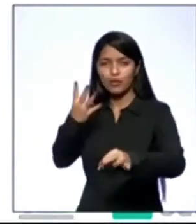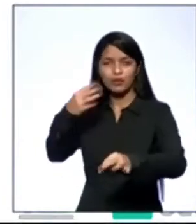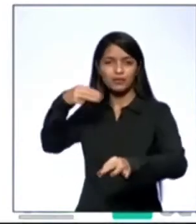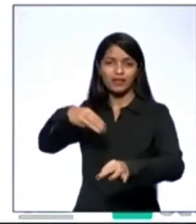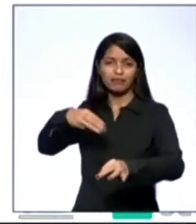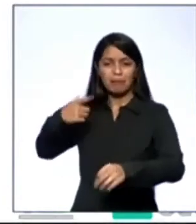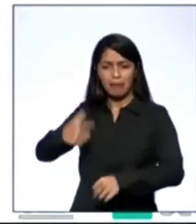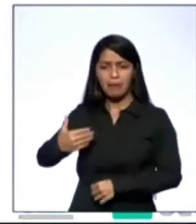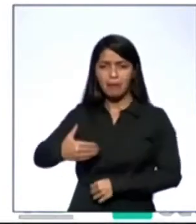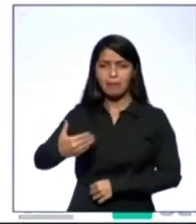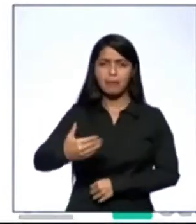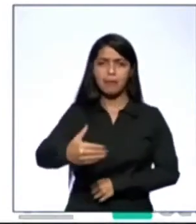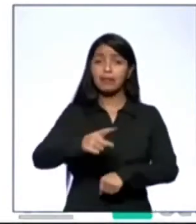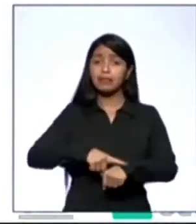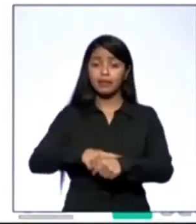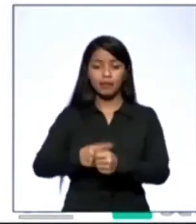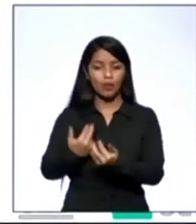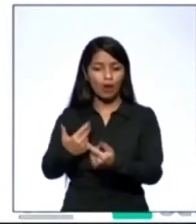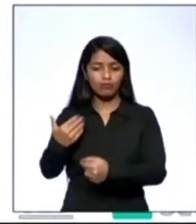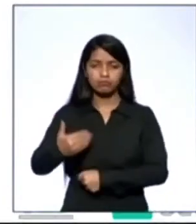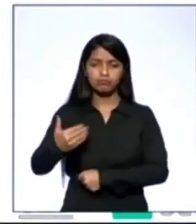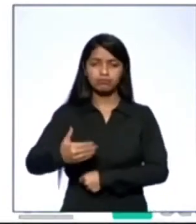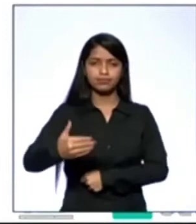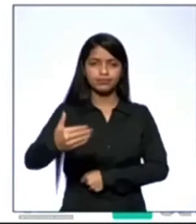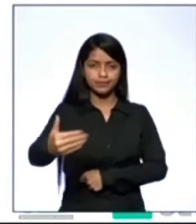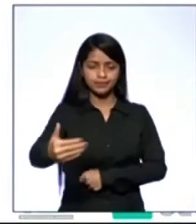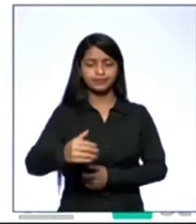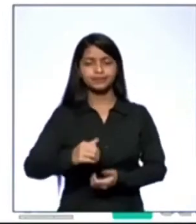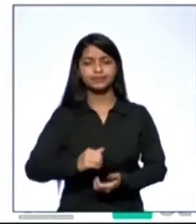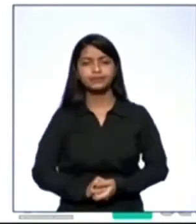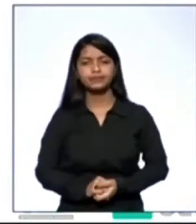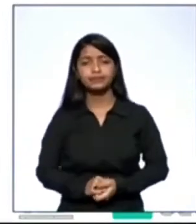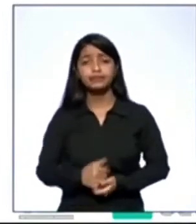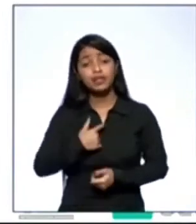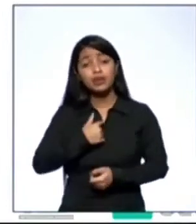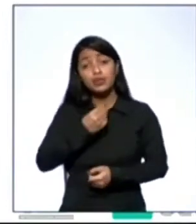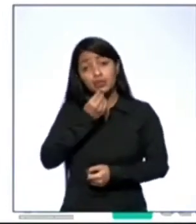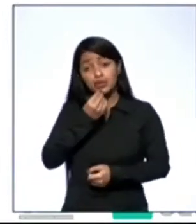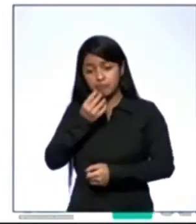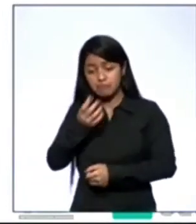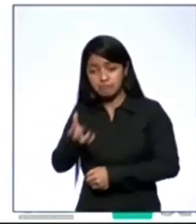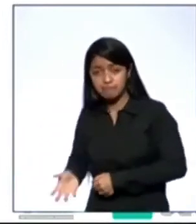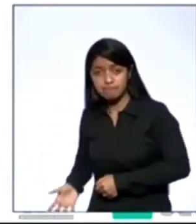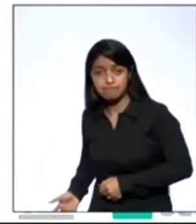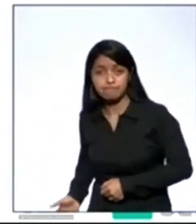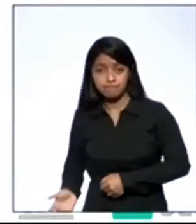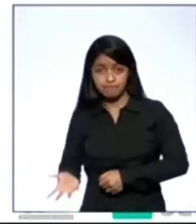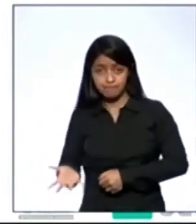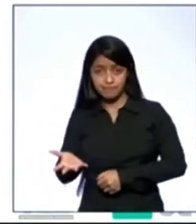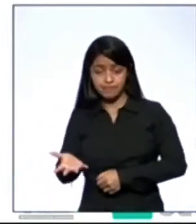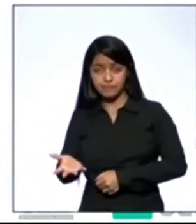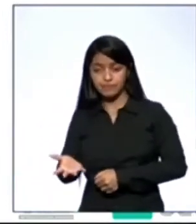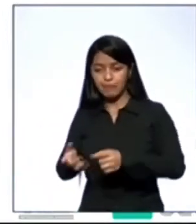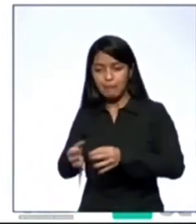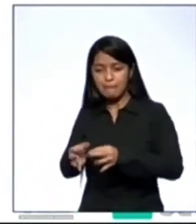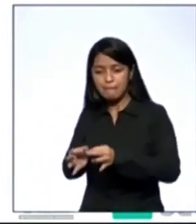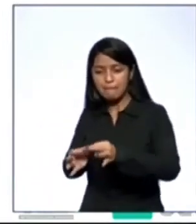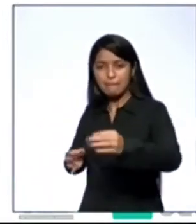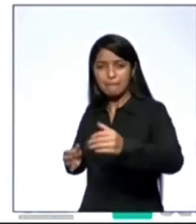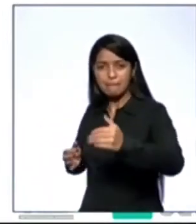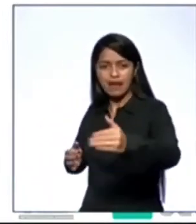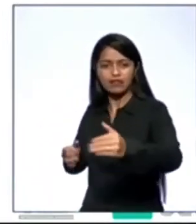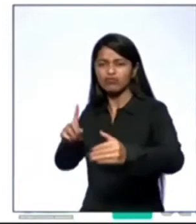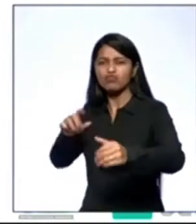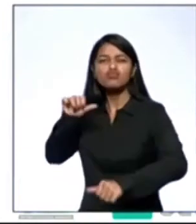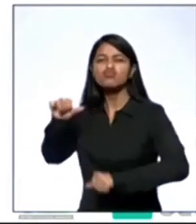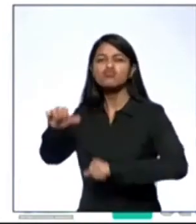segundo. Eu poderia, ao invés de lançá-la a favor da orientação da trajetória, que é para onde os espaços crescem, eu poderia inverter